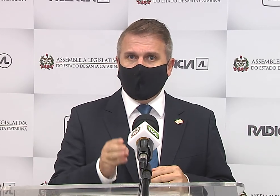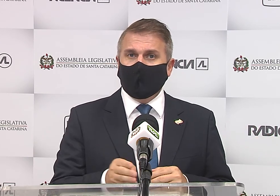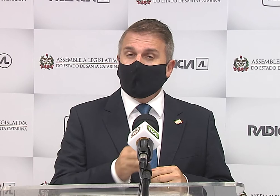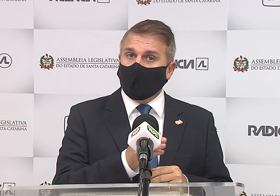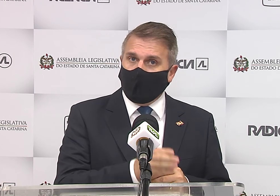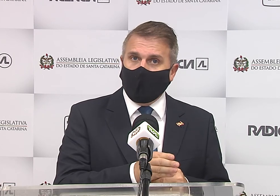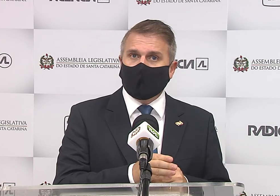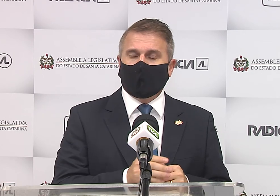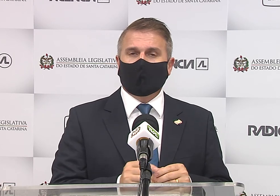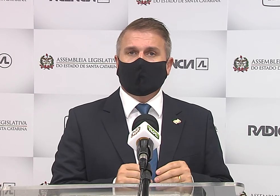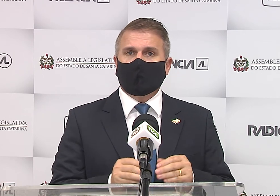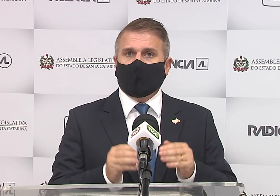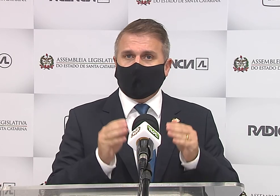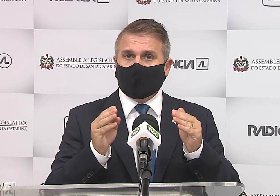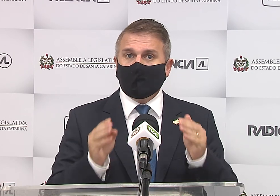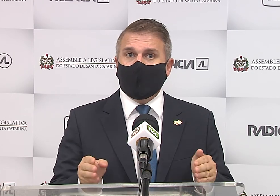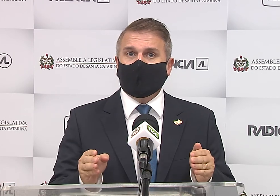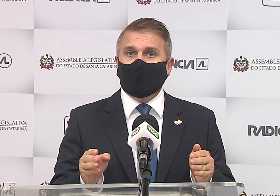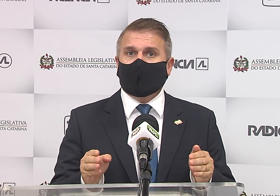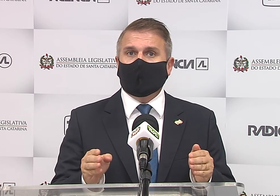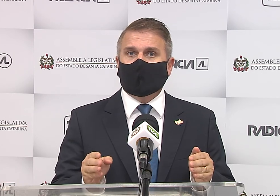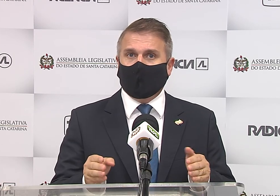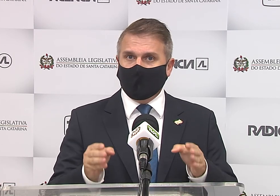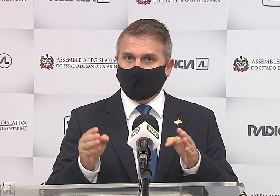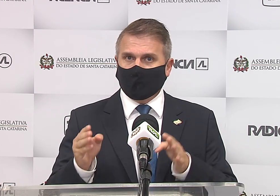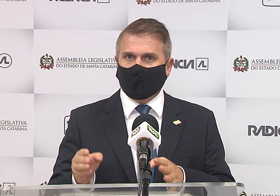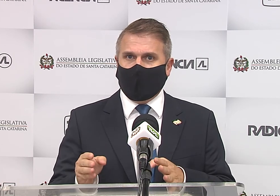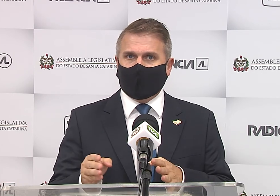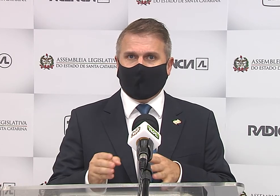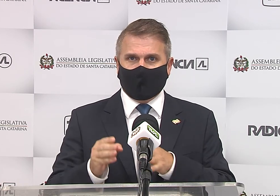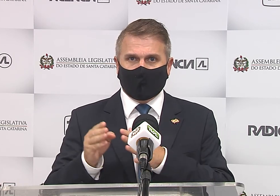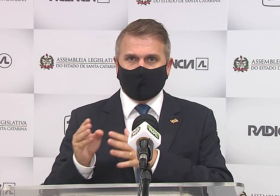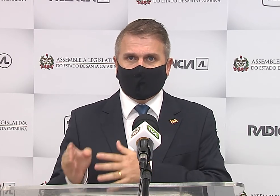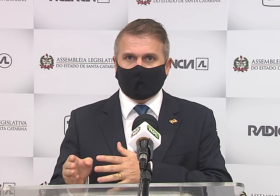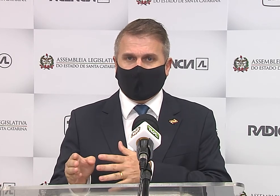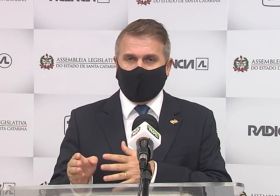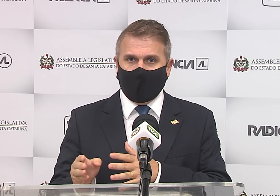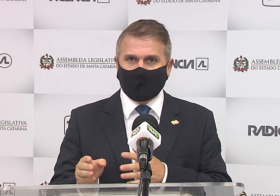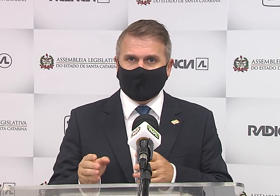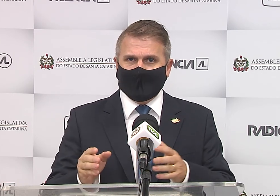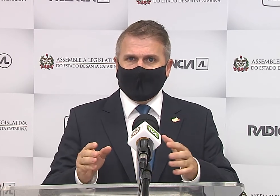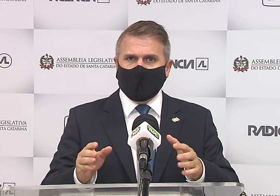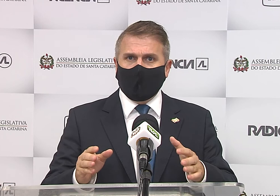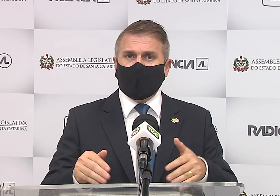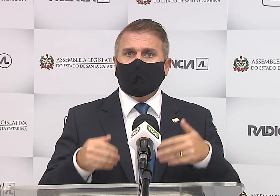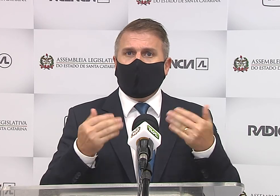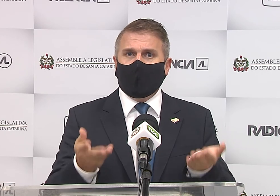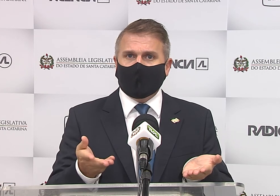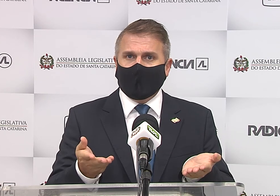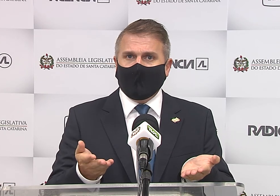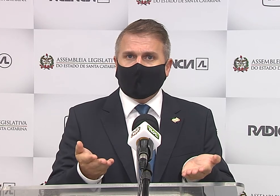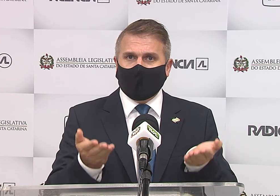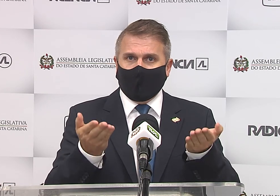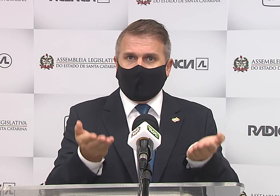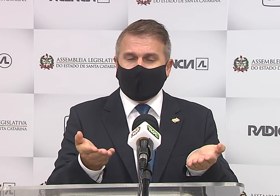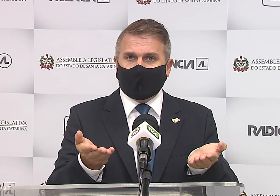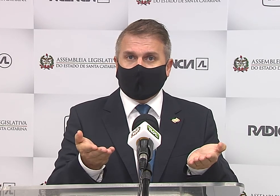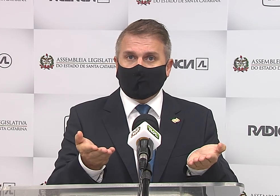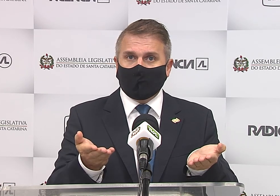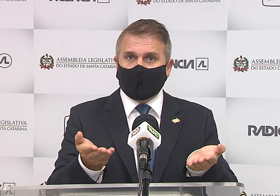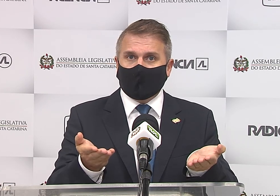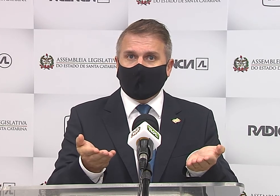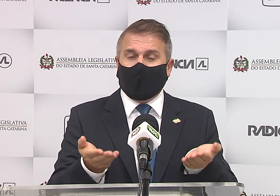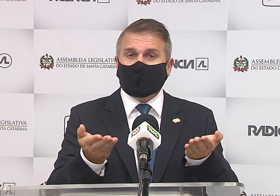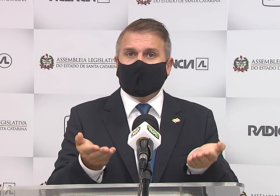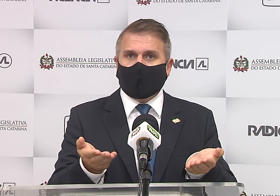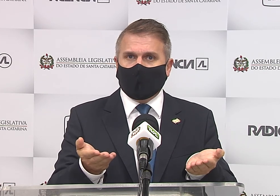permitindo que o filho do produtor rural também tenha condições de estudar, fazer cursos online e, principalmente, levar a